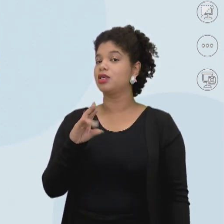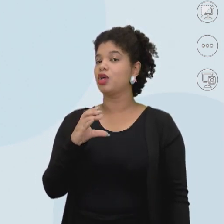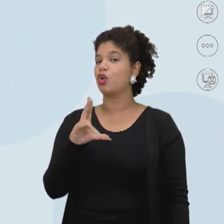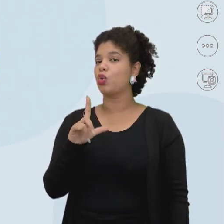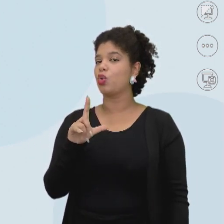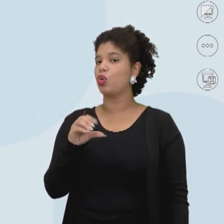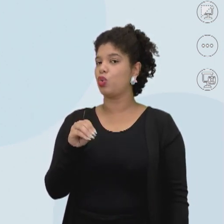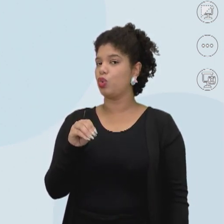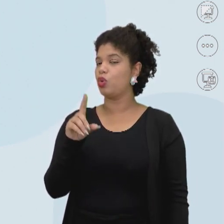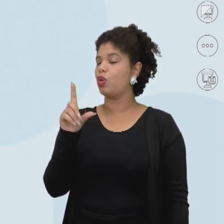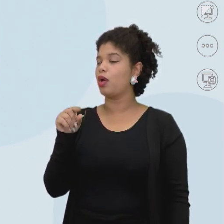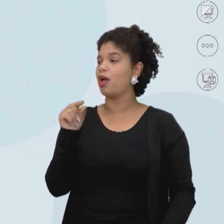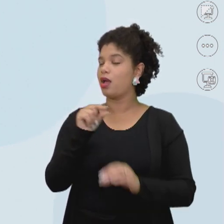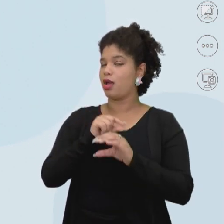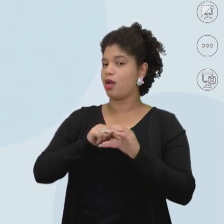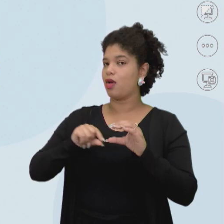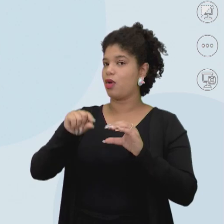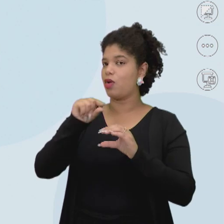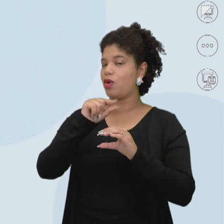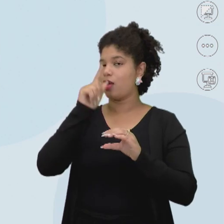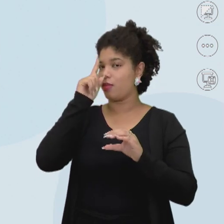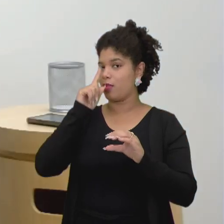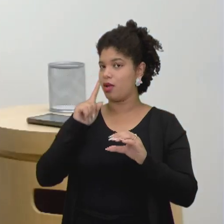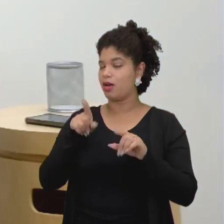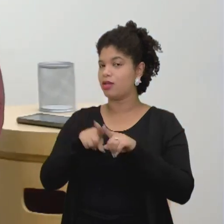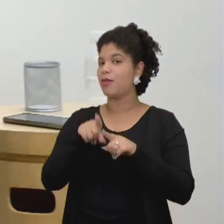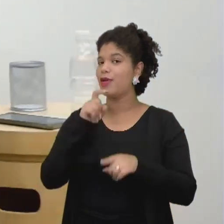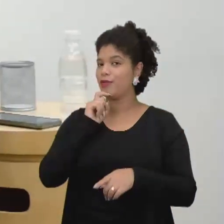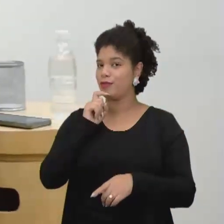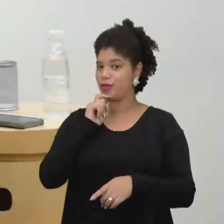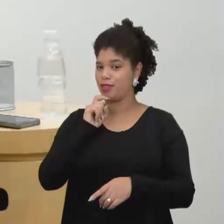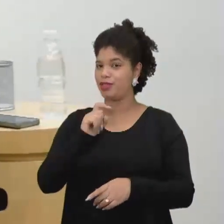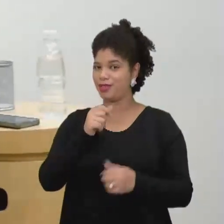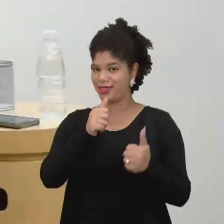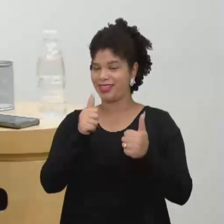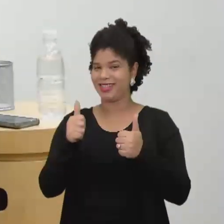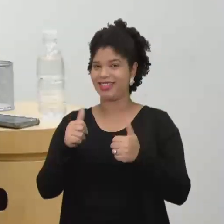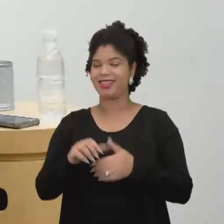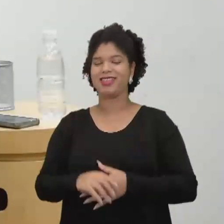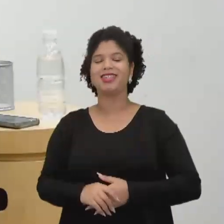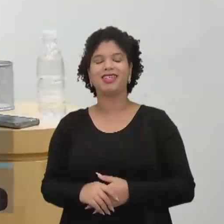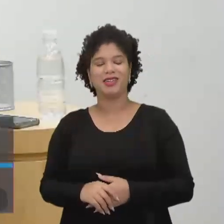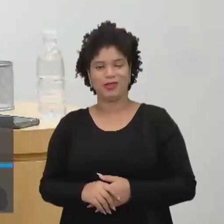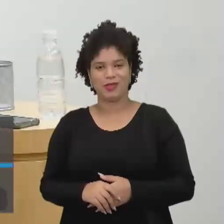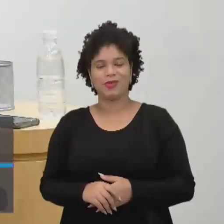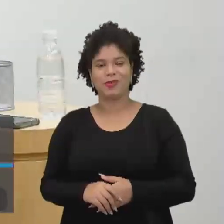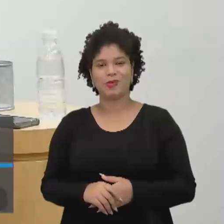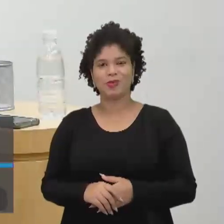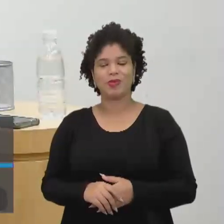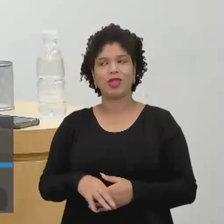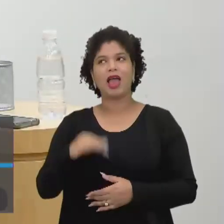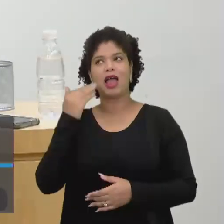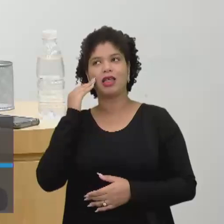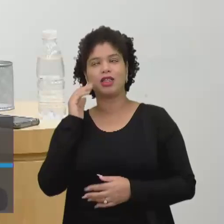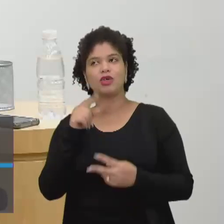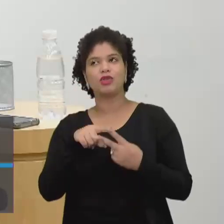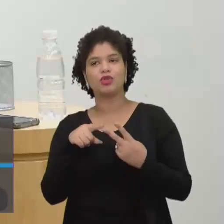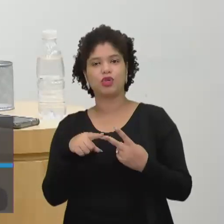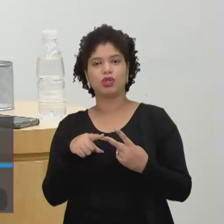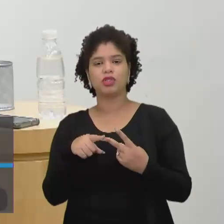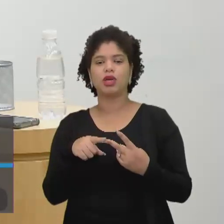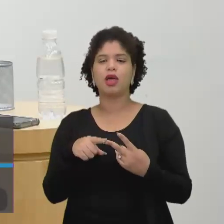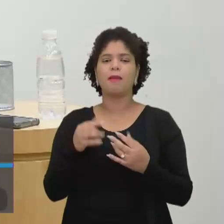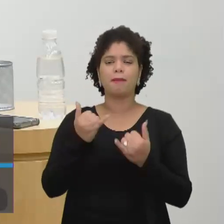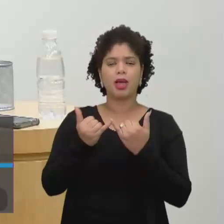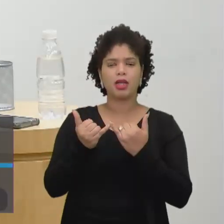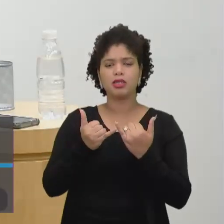bem até aqui? Tranquilo? Deixa eu ver, câmera 1, né? Tranquilo? Isso. Então, você falou em círculo e circunferência, tá? É a mesma ideia?